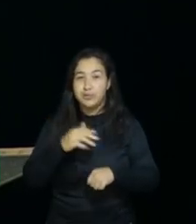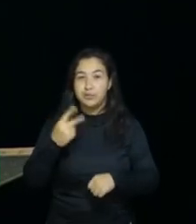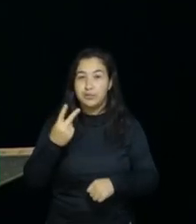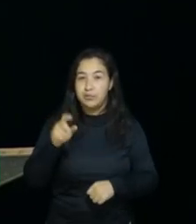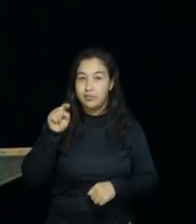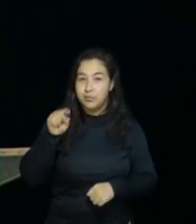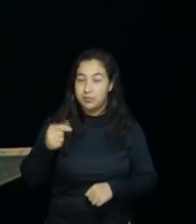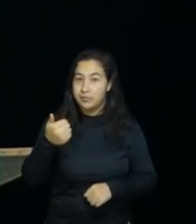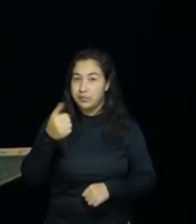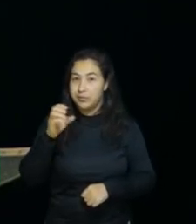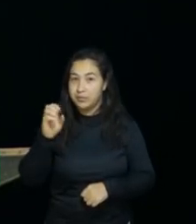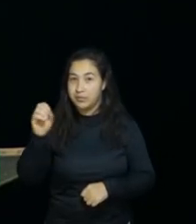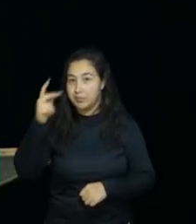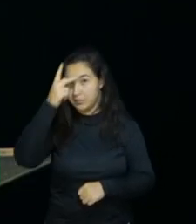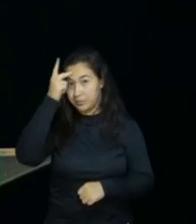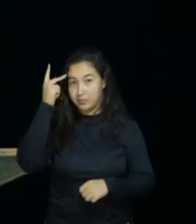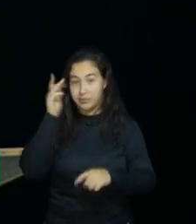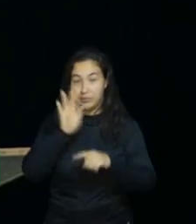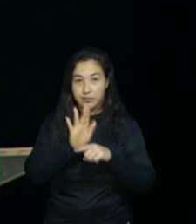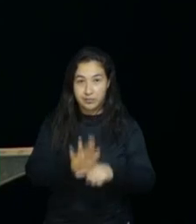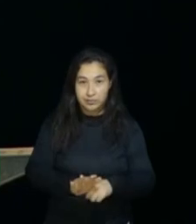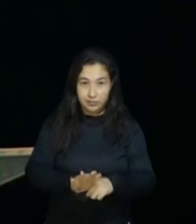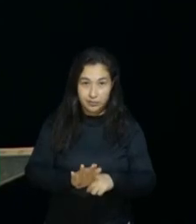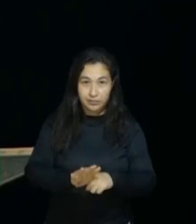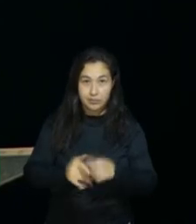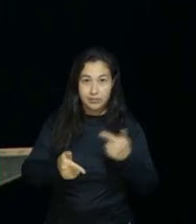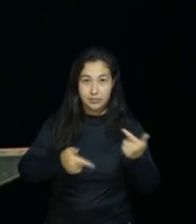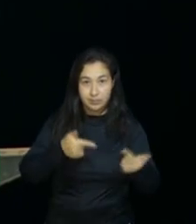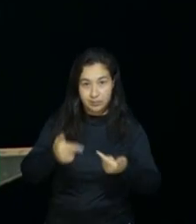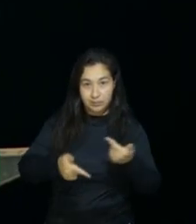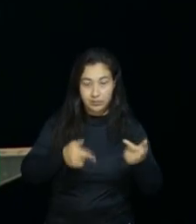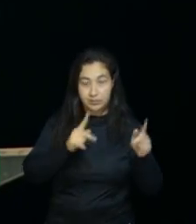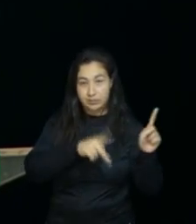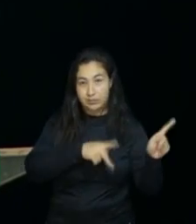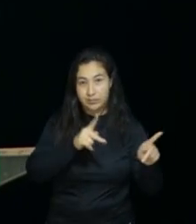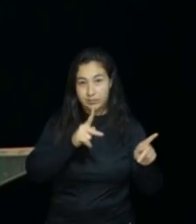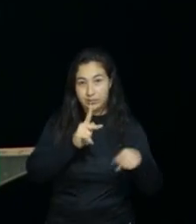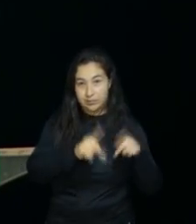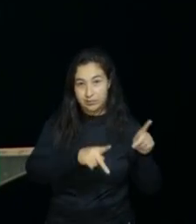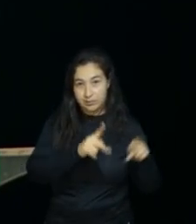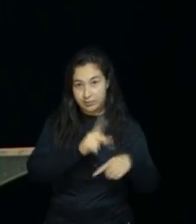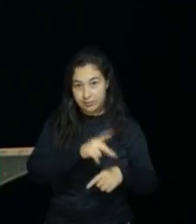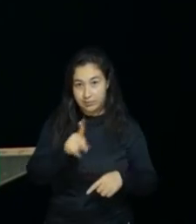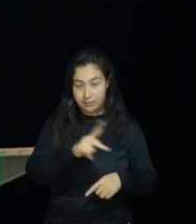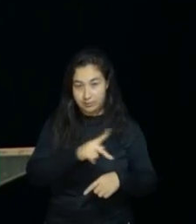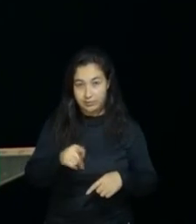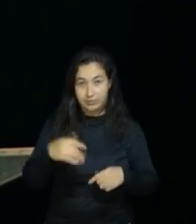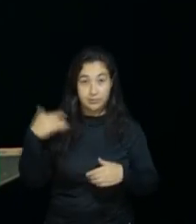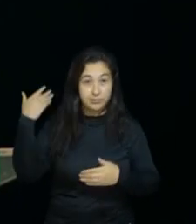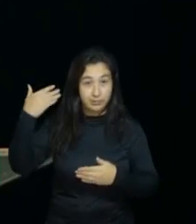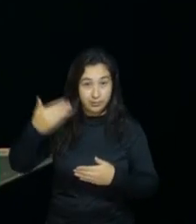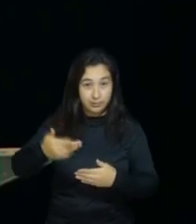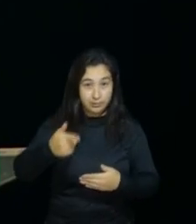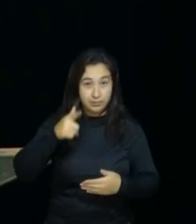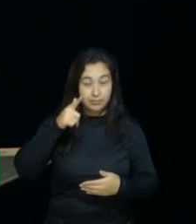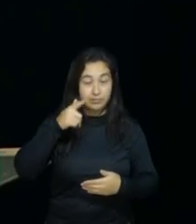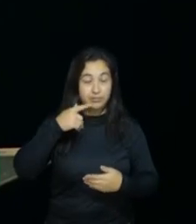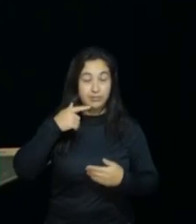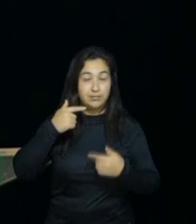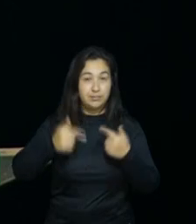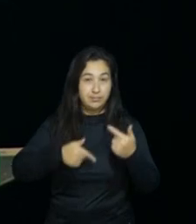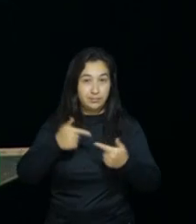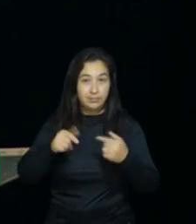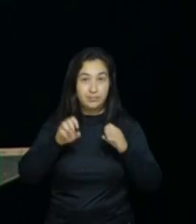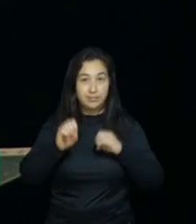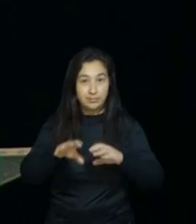entre funcionários e professores. E já nessa trajetória de 60 anos de ensino superior em Itajaí